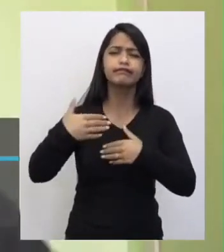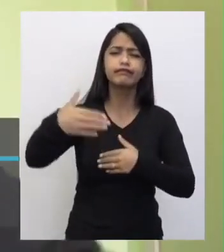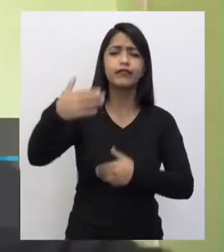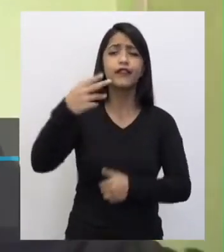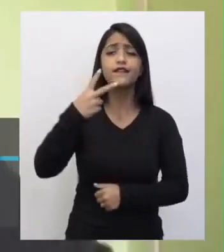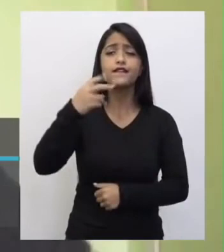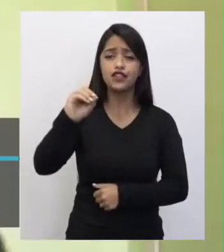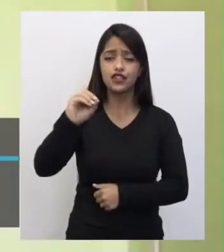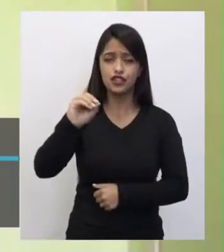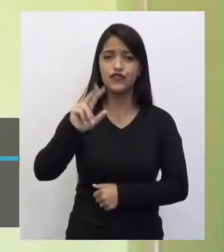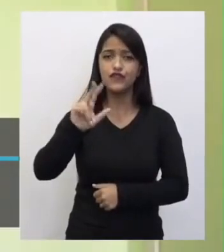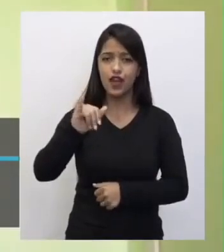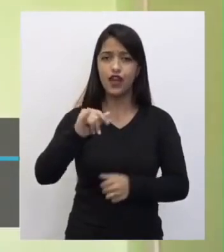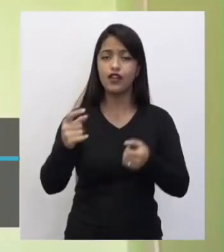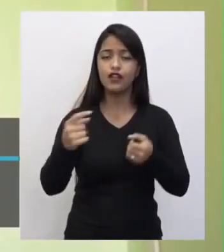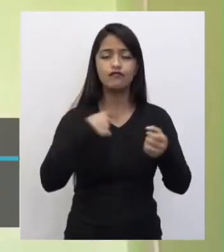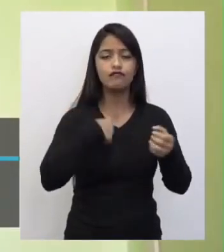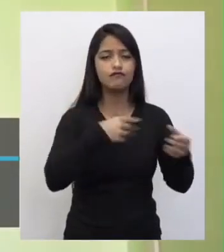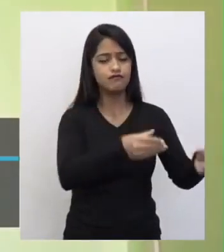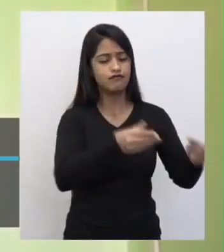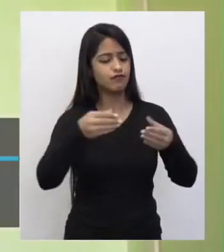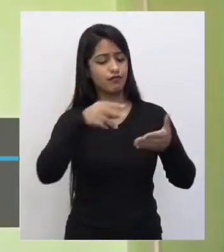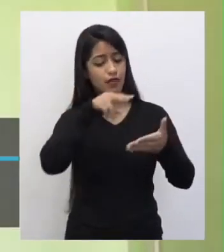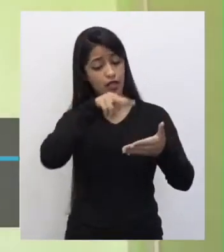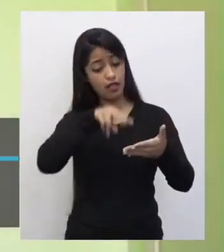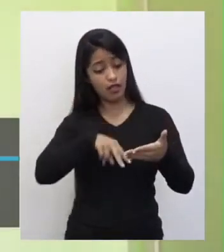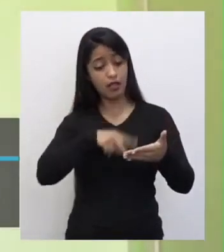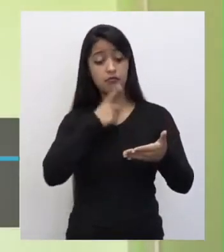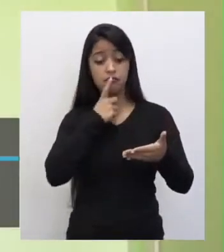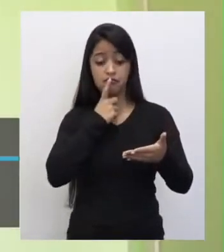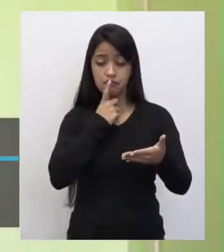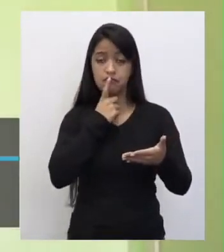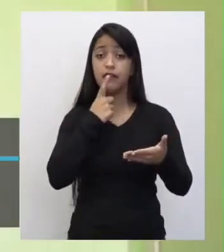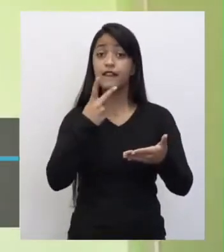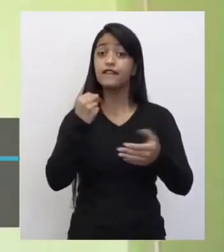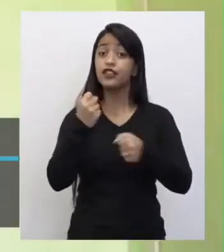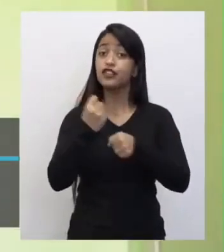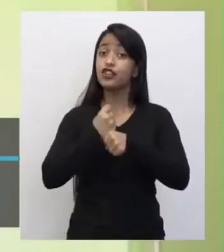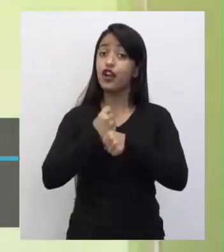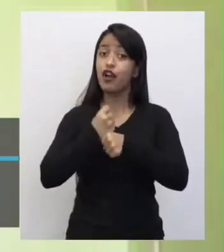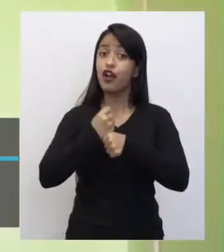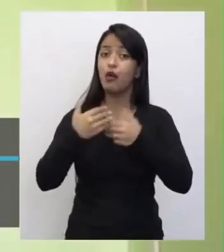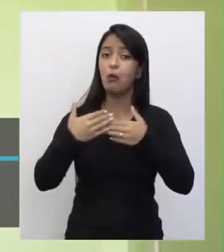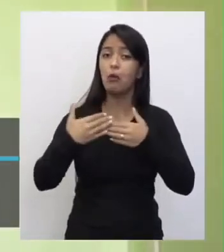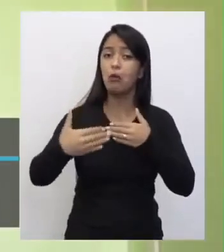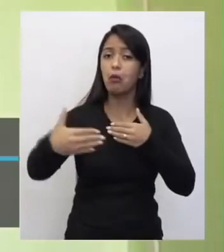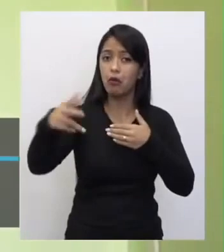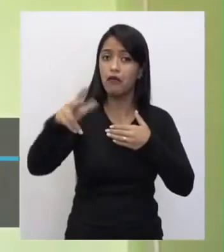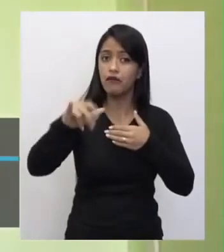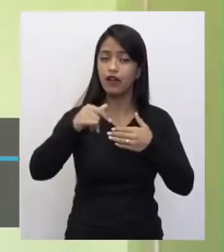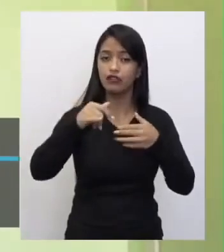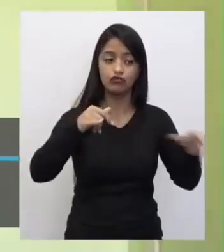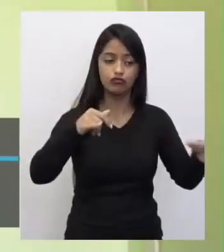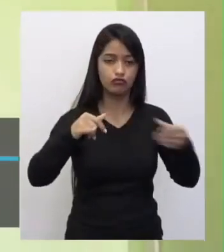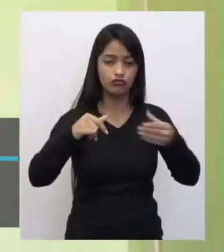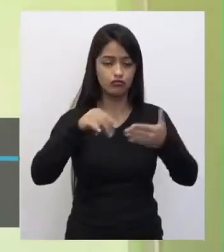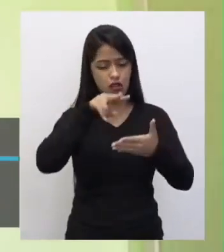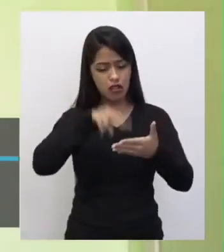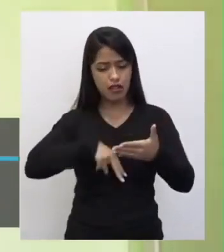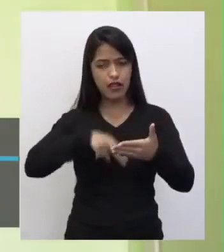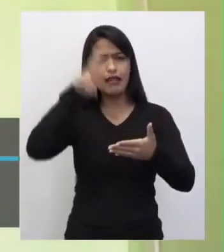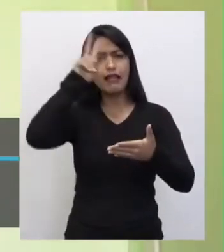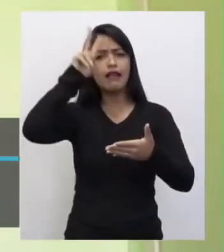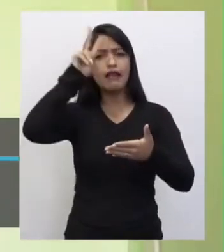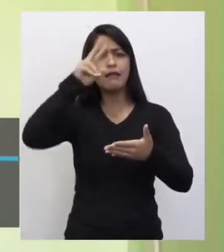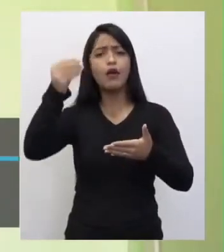estarei muito distante daquelas vivências, então talvez a única forma de eu relembrá-las seja através do que está